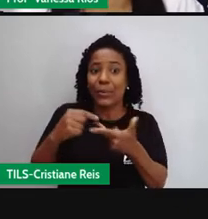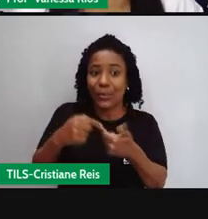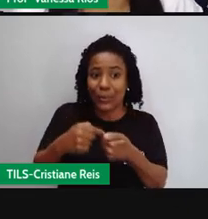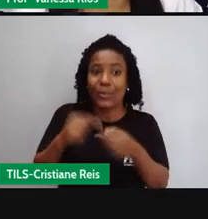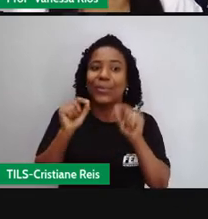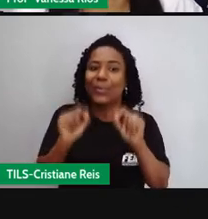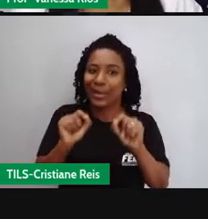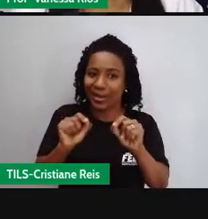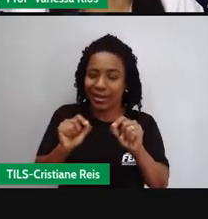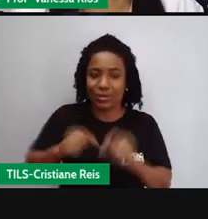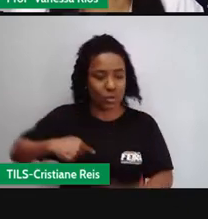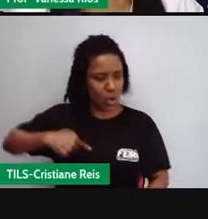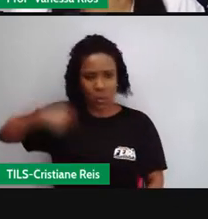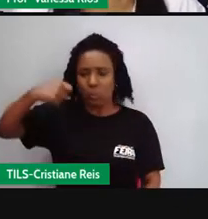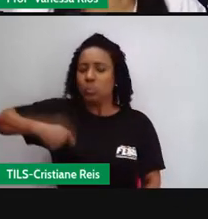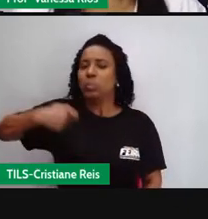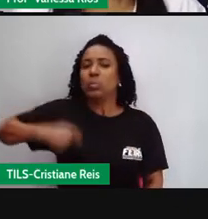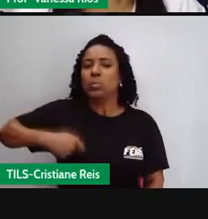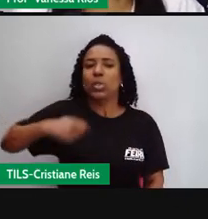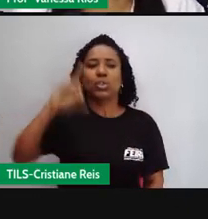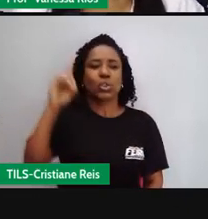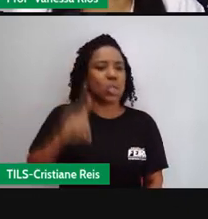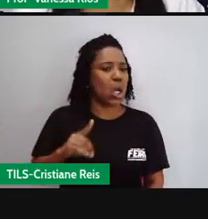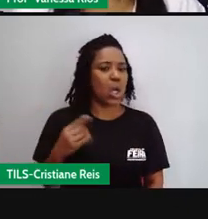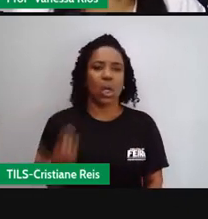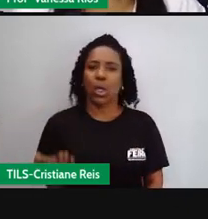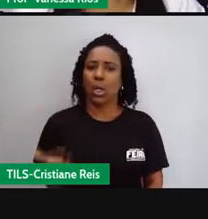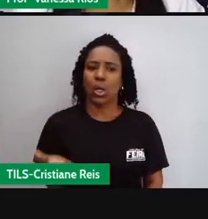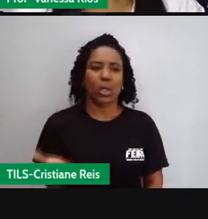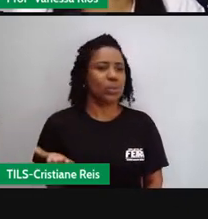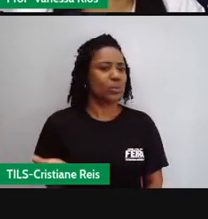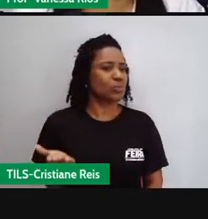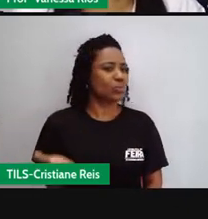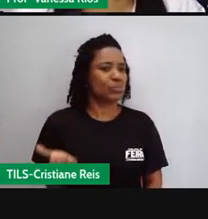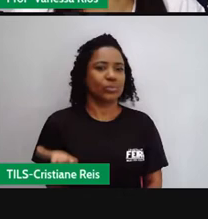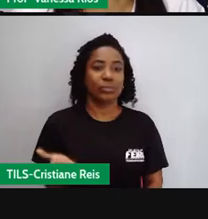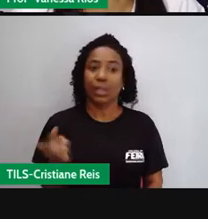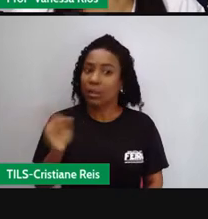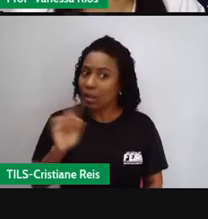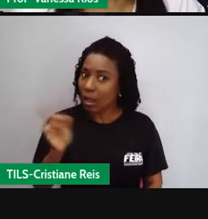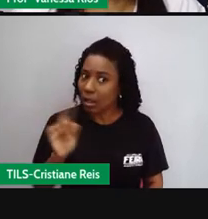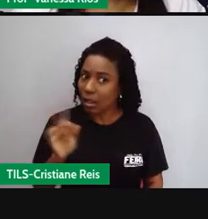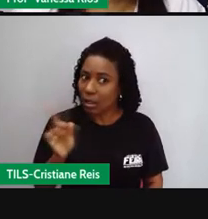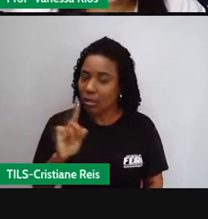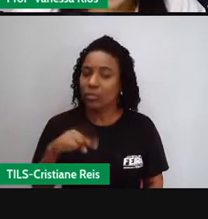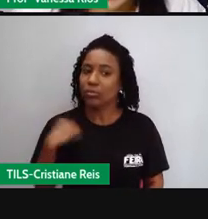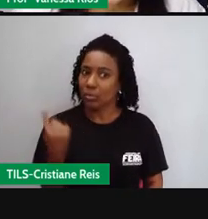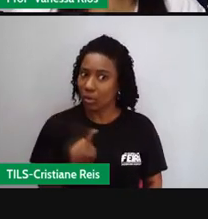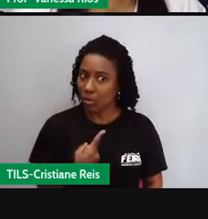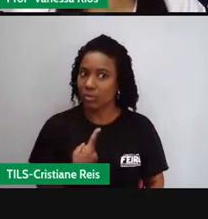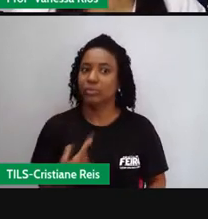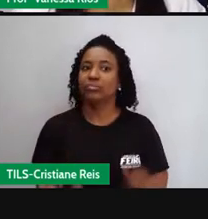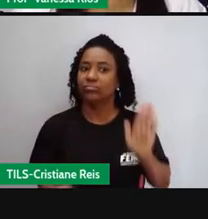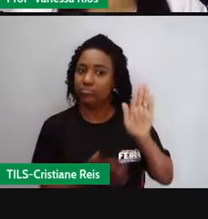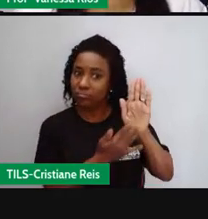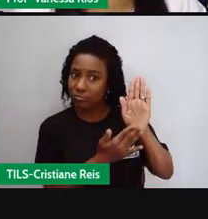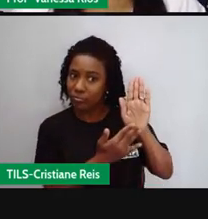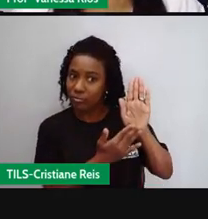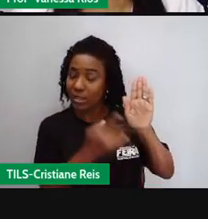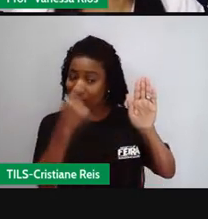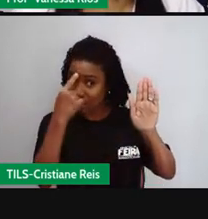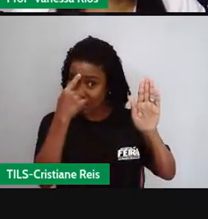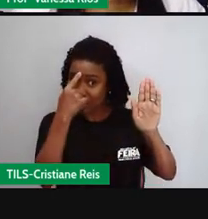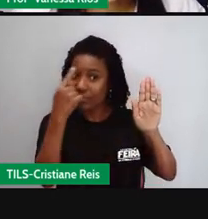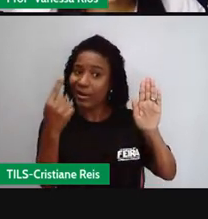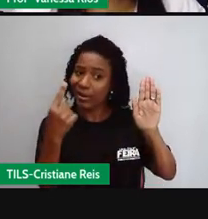eles sejam aí respeitados, completados. A gente precisa também lembrar que nós temos